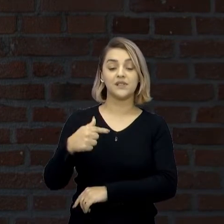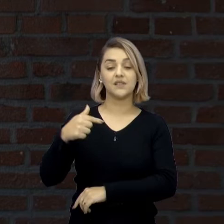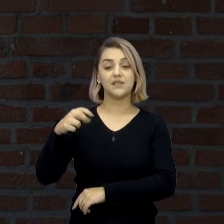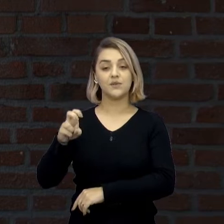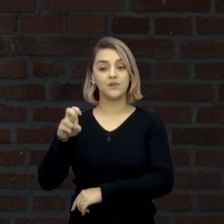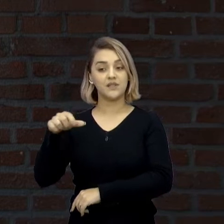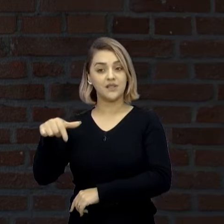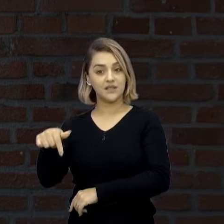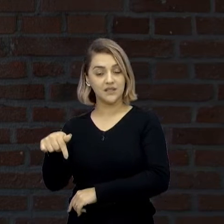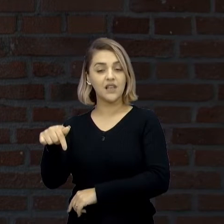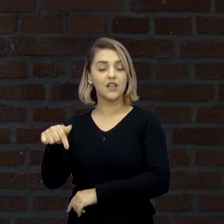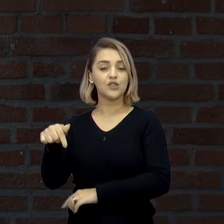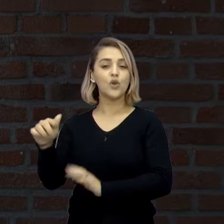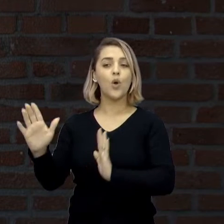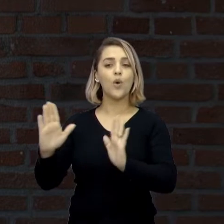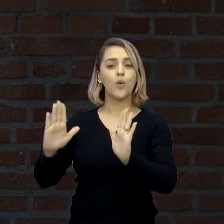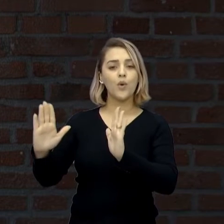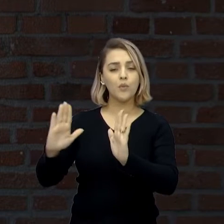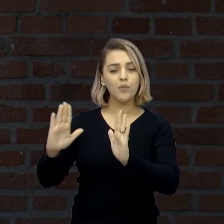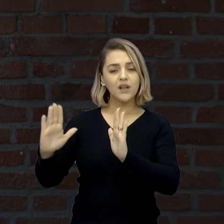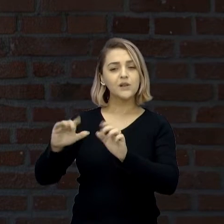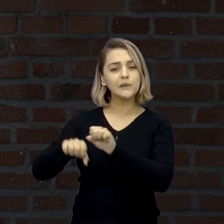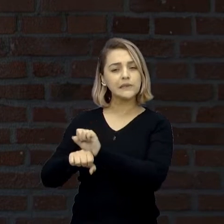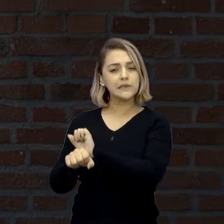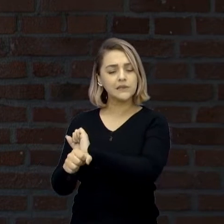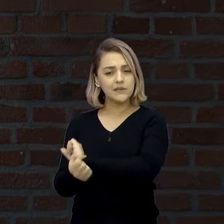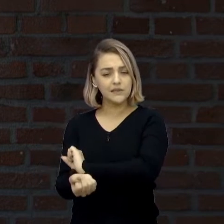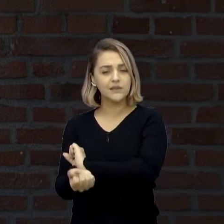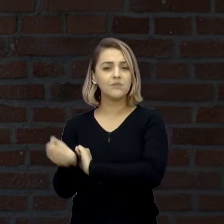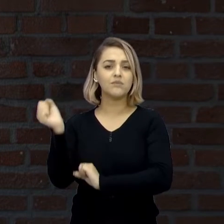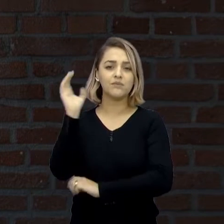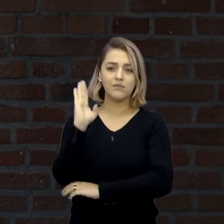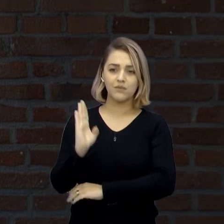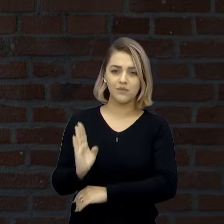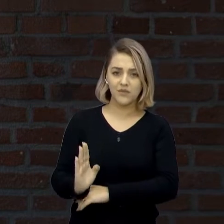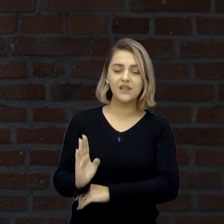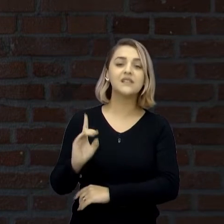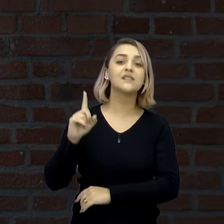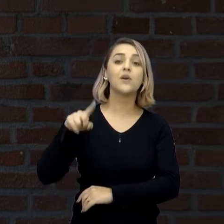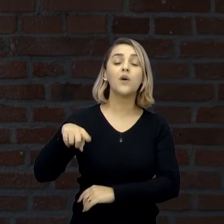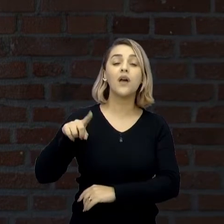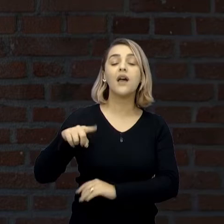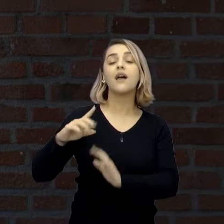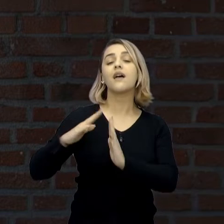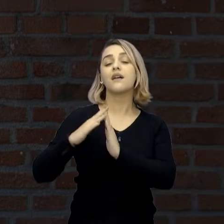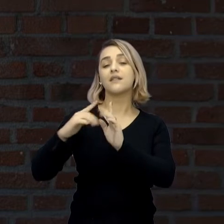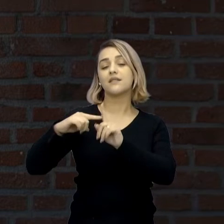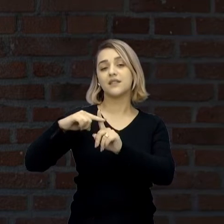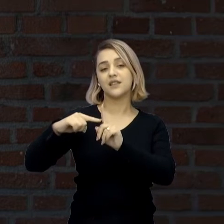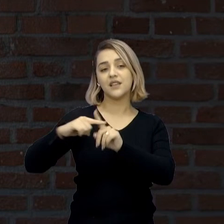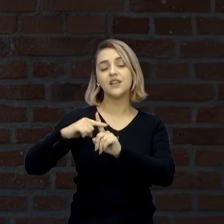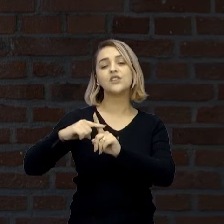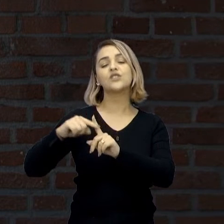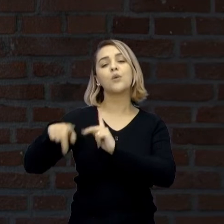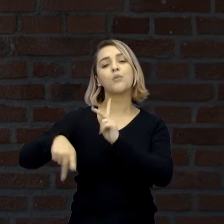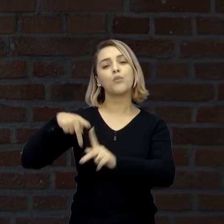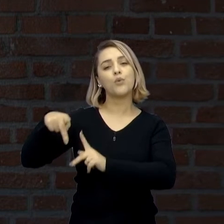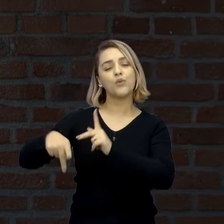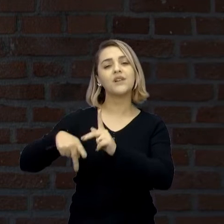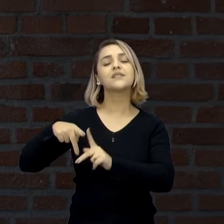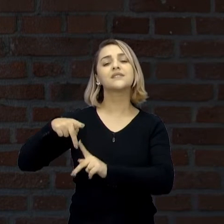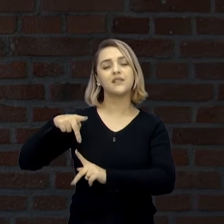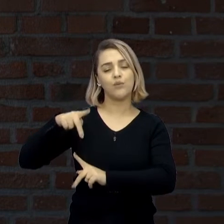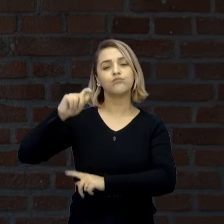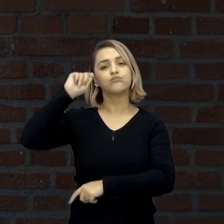1757 e, durante o período da escravidão do Brasil, serviu como uma igreja em que os negros deveriam